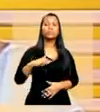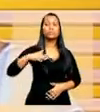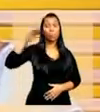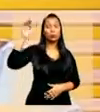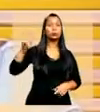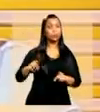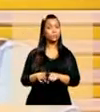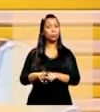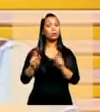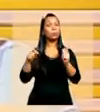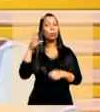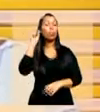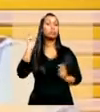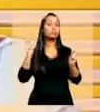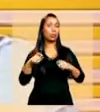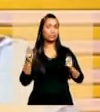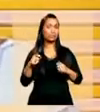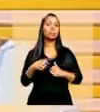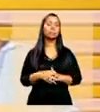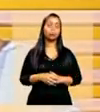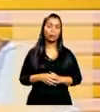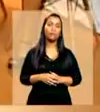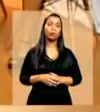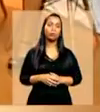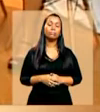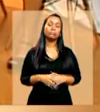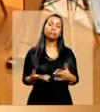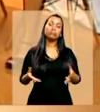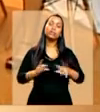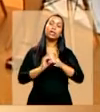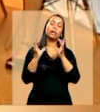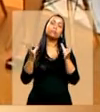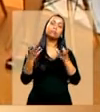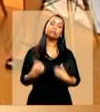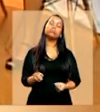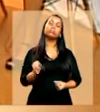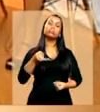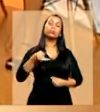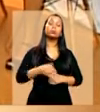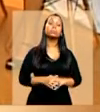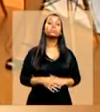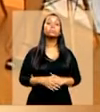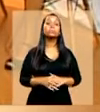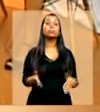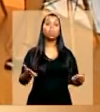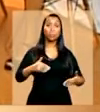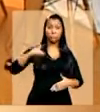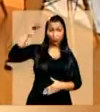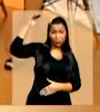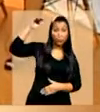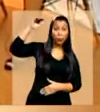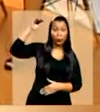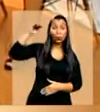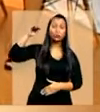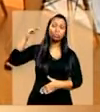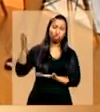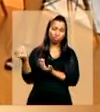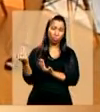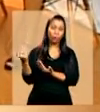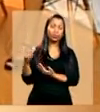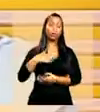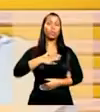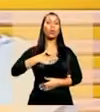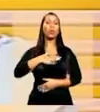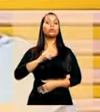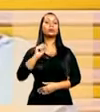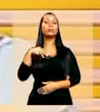as crianças maiores também podem ouvir. Também e se deleitam sem problemas. Os maiores, um pouquinho já os